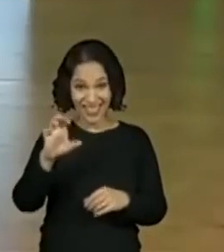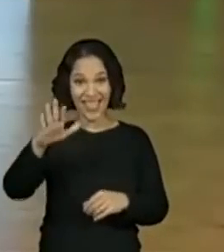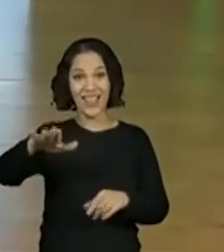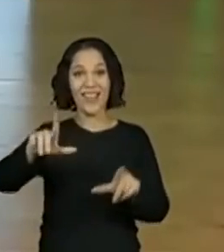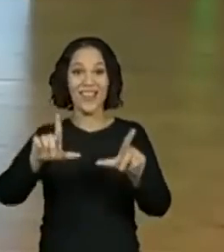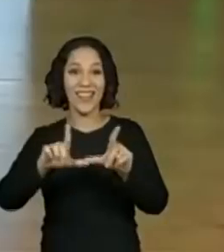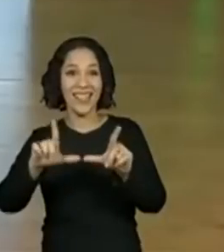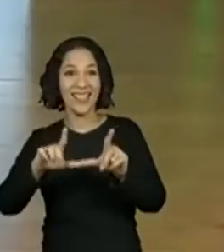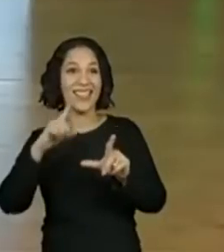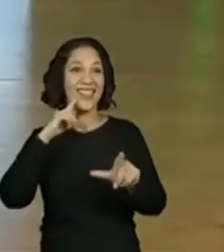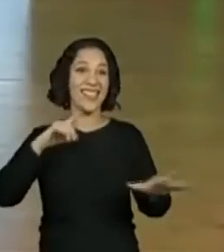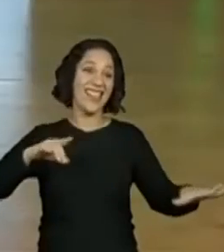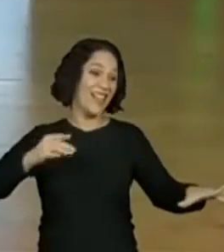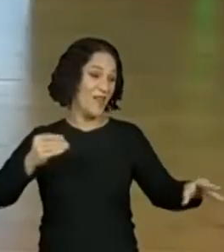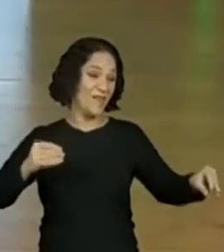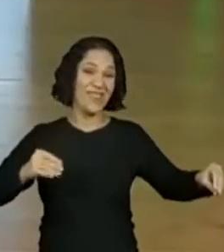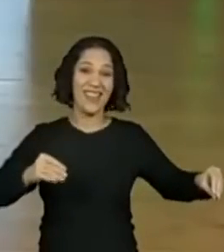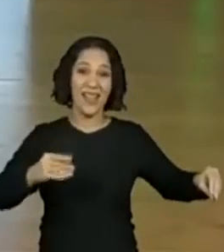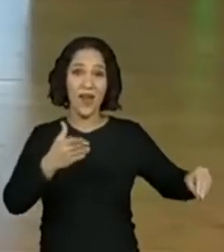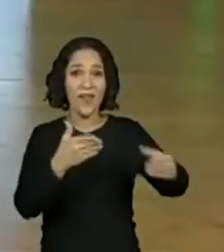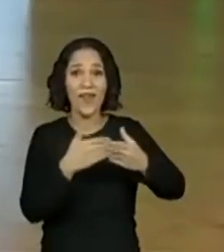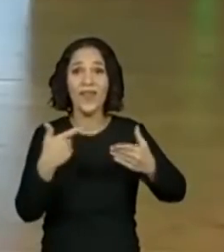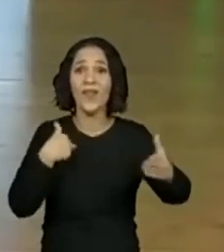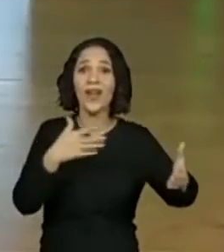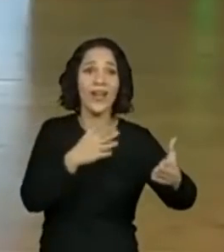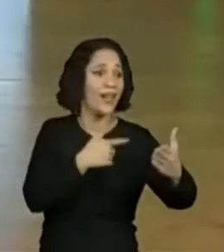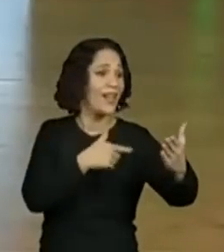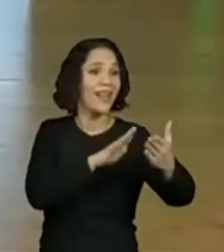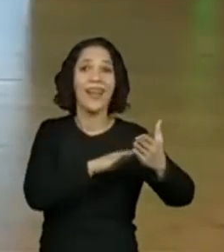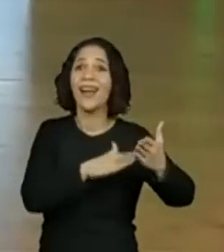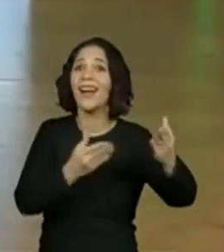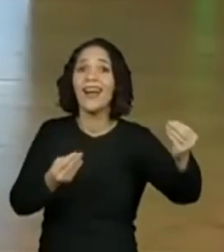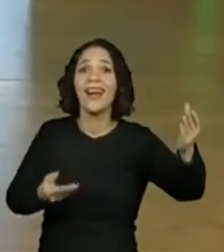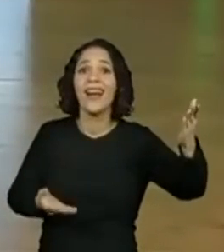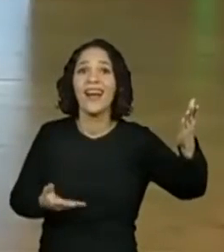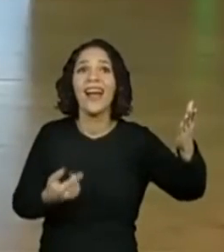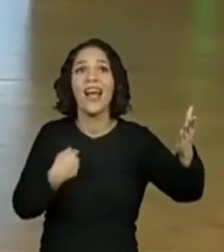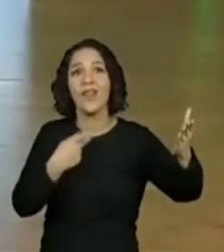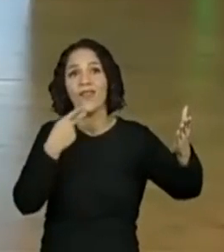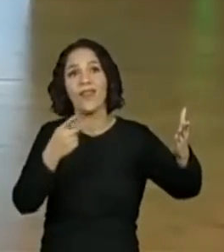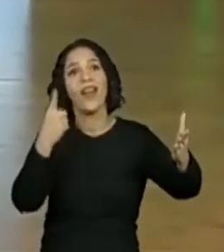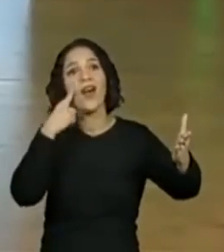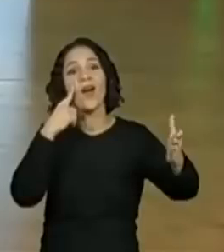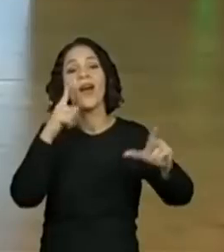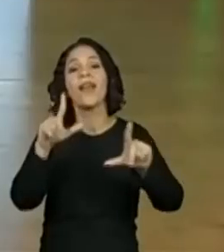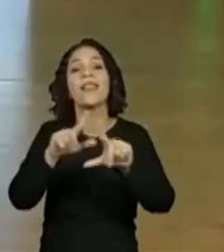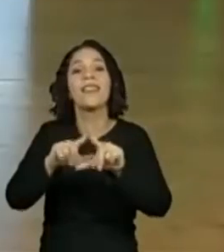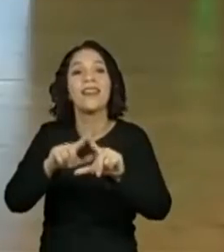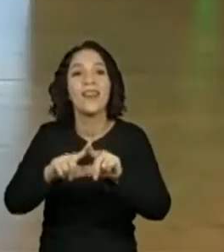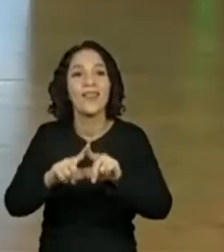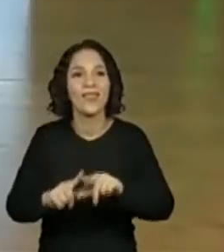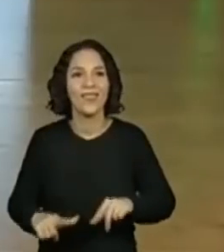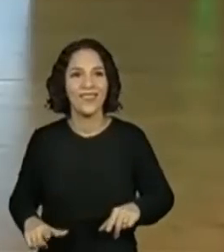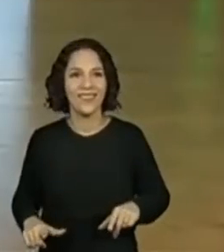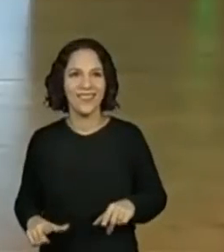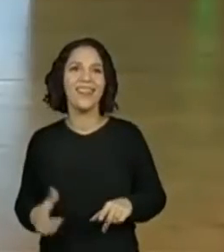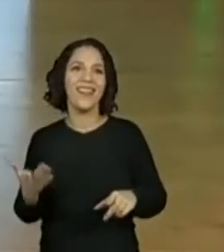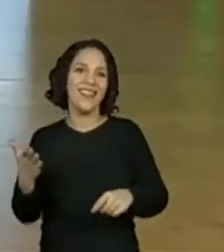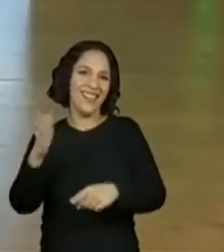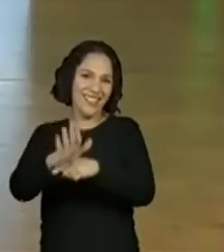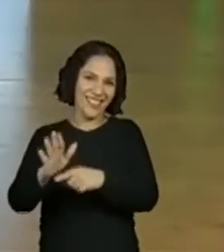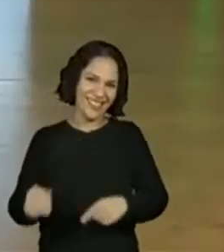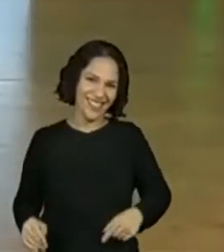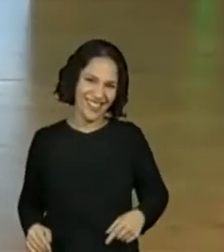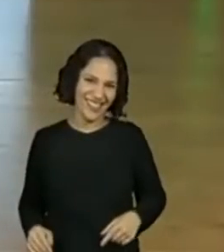tira minha mão direita daí. Mão esquerda. Alguém tira a mão. Eu vou te falar. Mão direita no triângulo. Pronto, eu vou te ajudar, pelo Valeu.